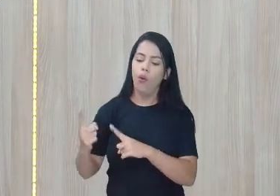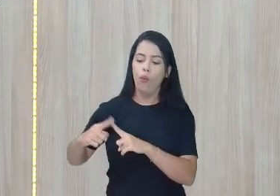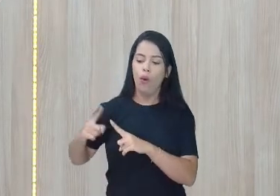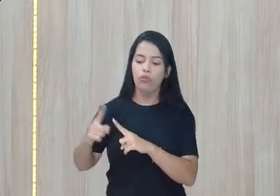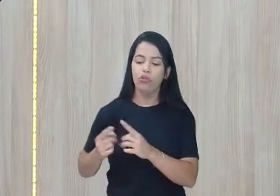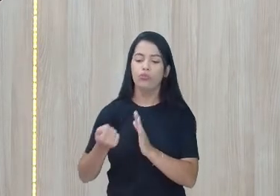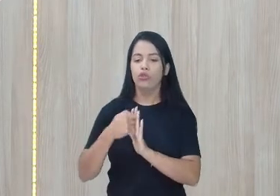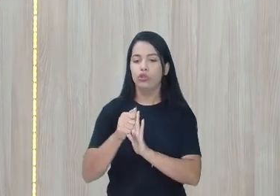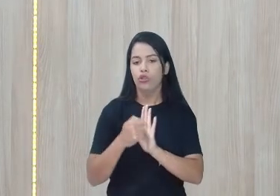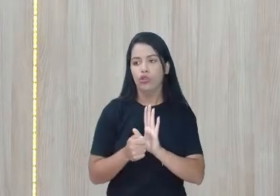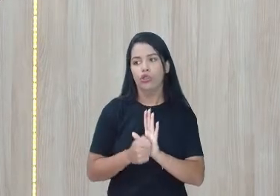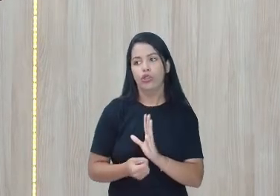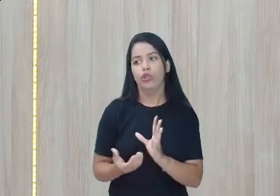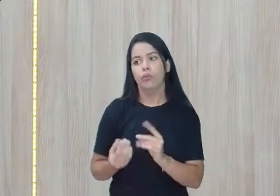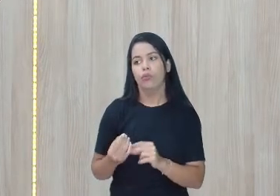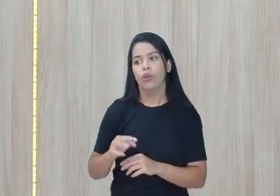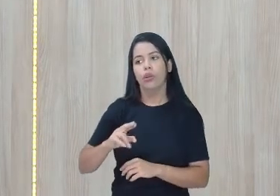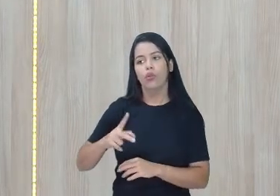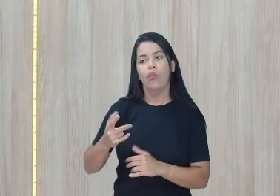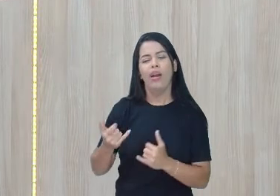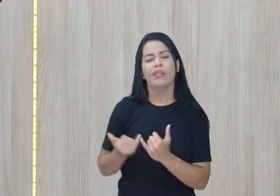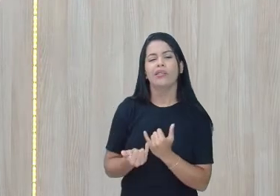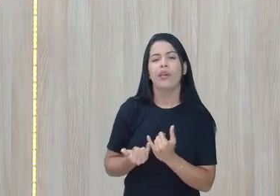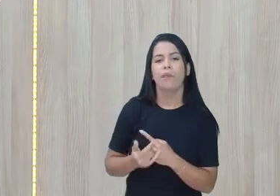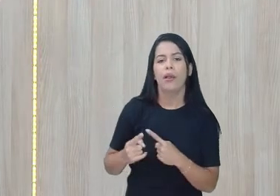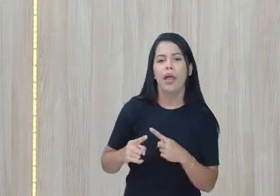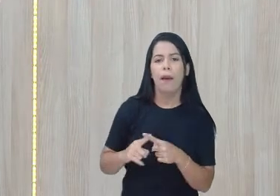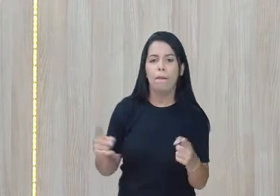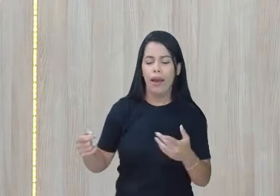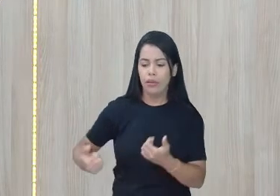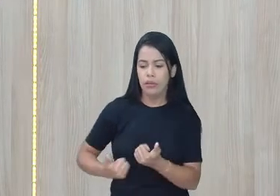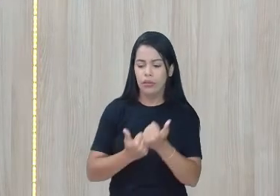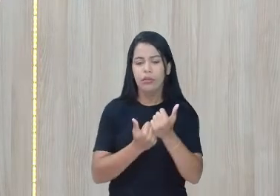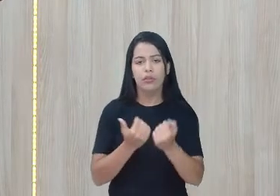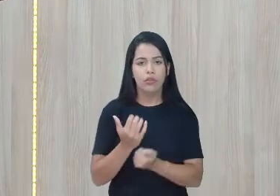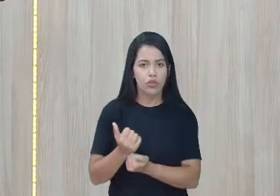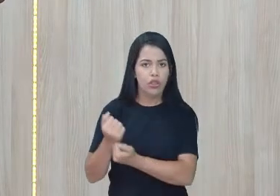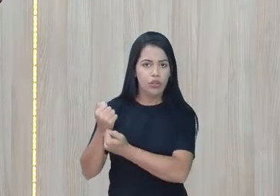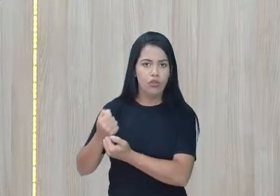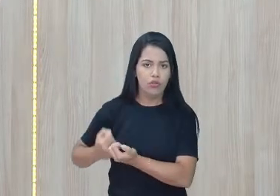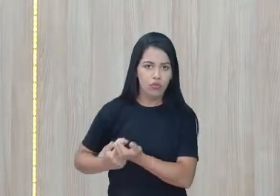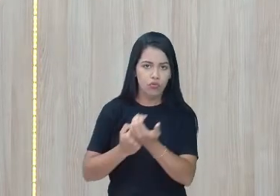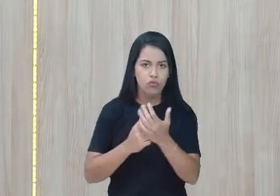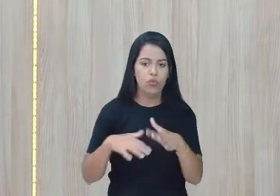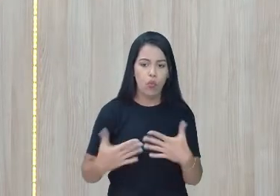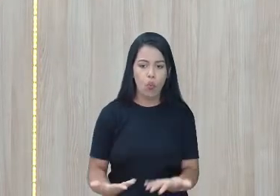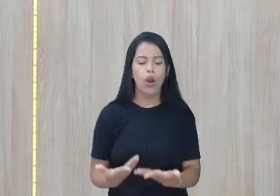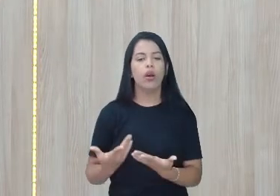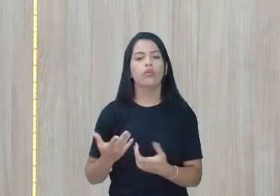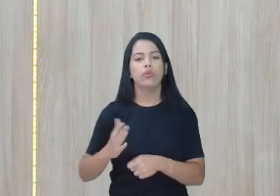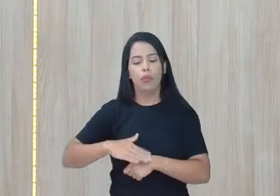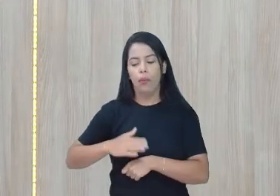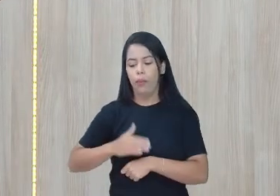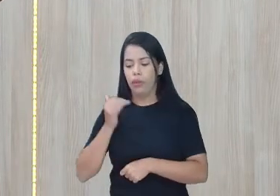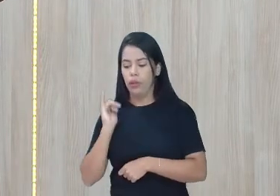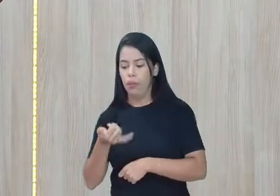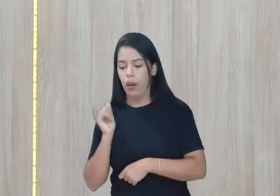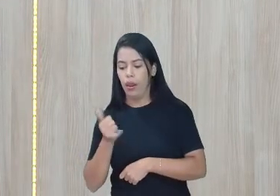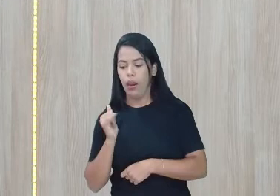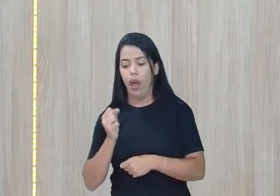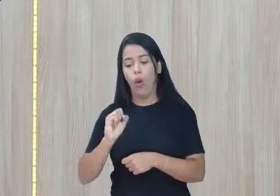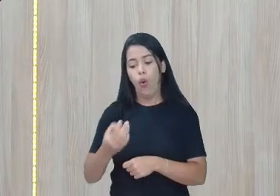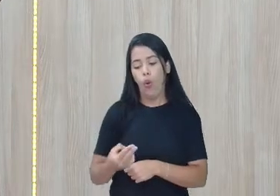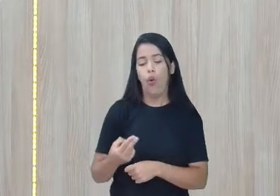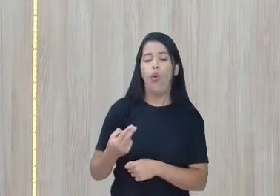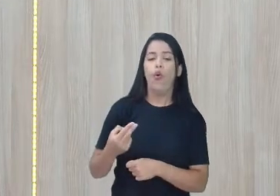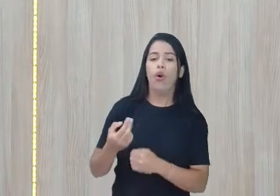muito, não diria semelhantes, mas que se ajudam na hora de contar uma história, e também descrever alguma